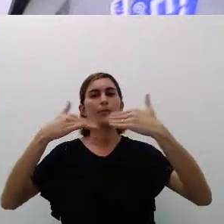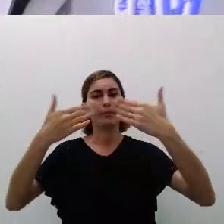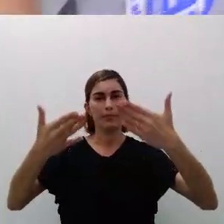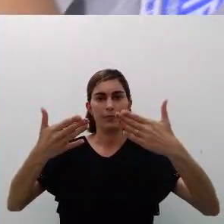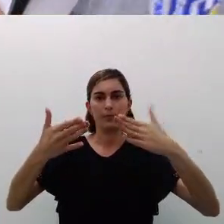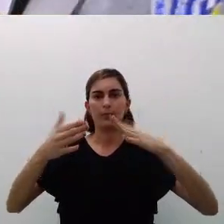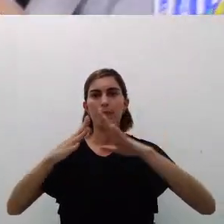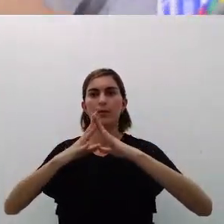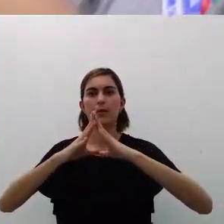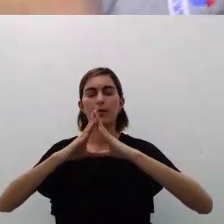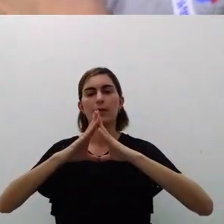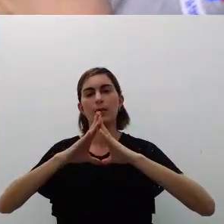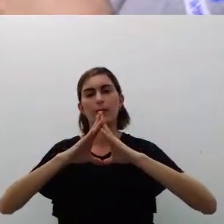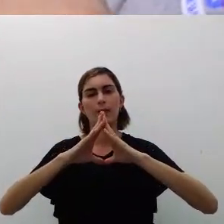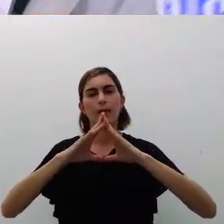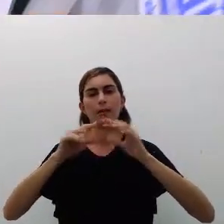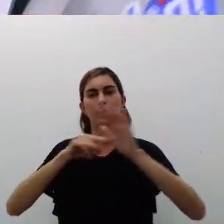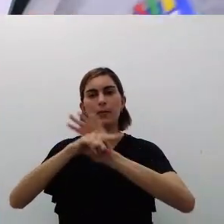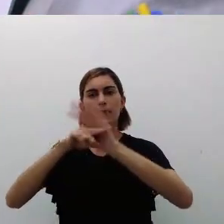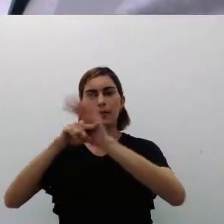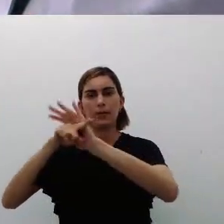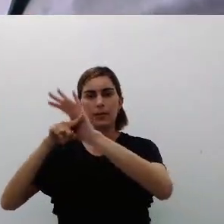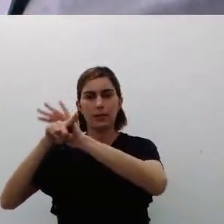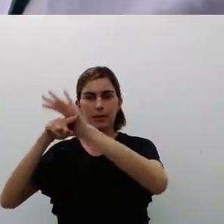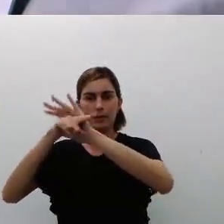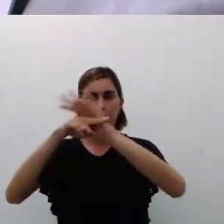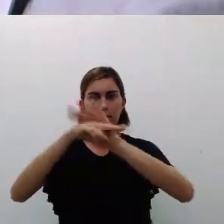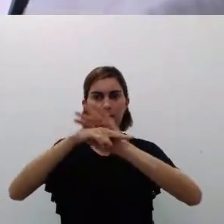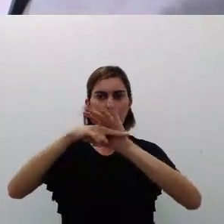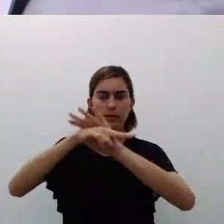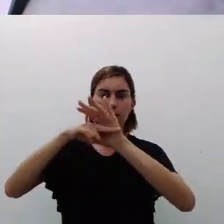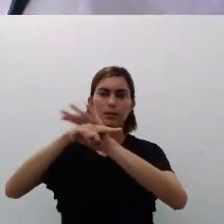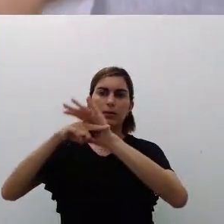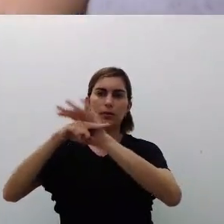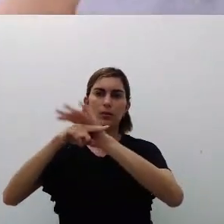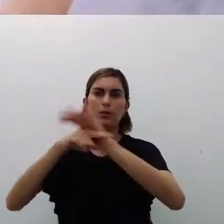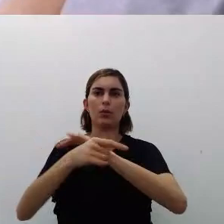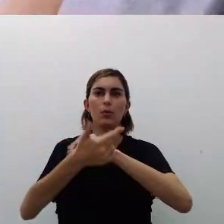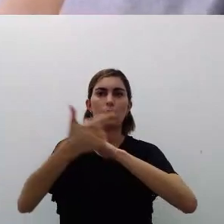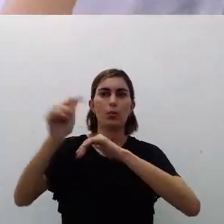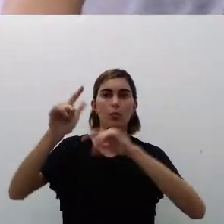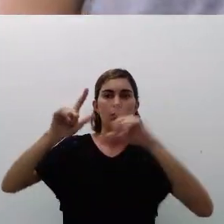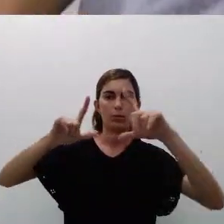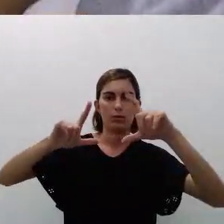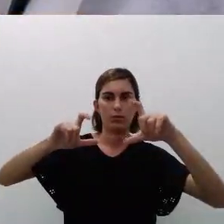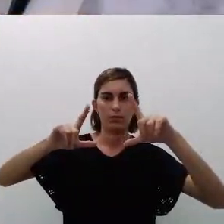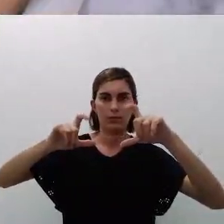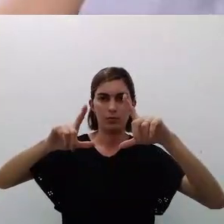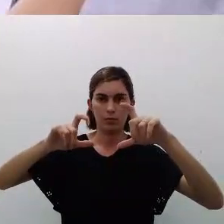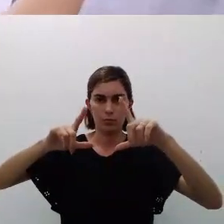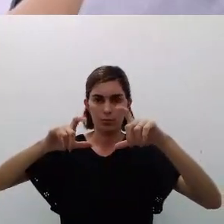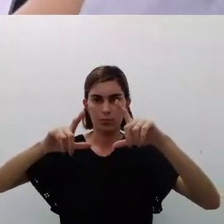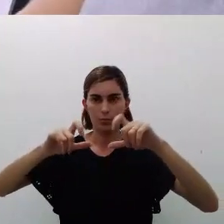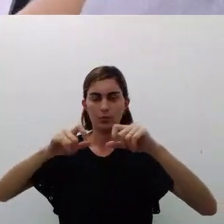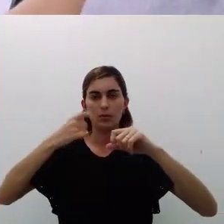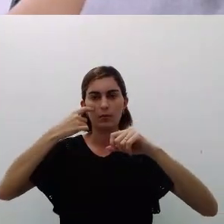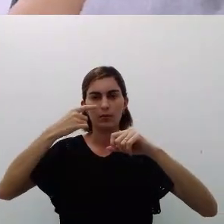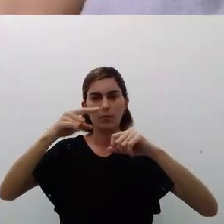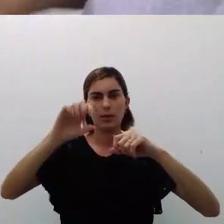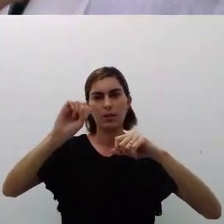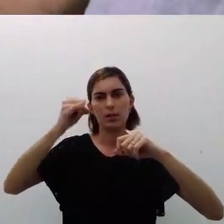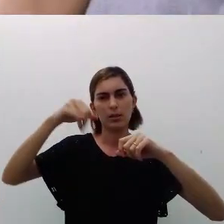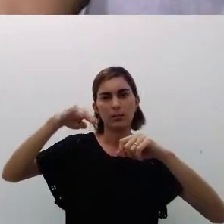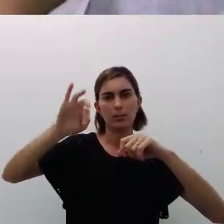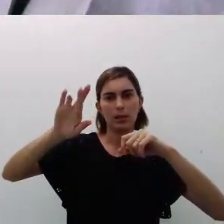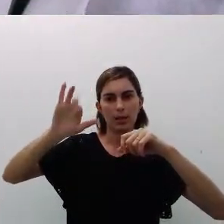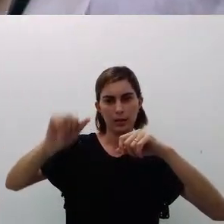Analisando uma outra imagem, bem simétrica, com cores dentro de um